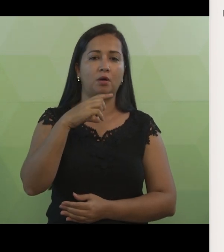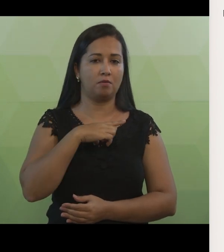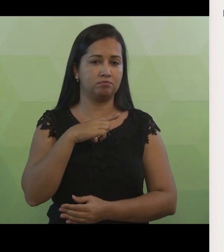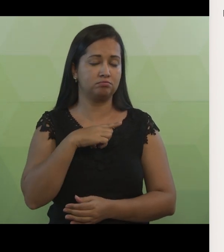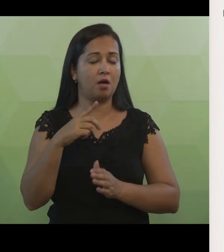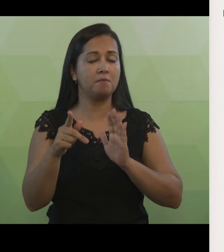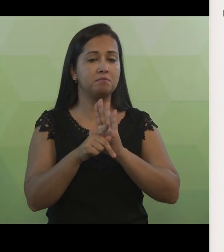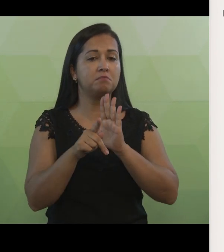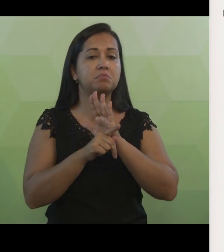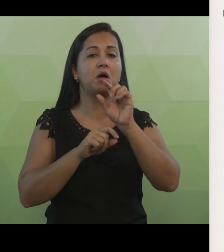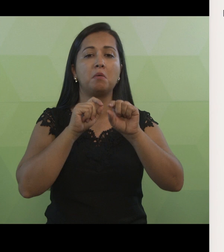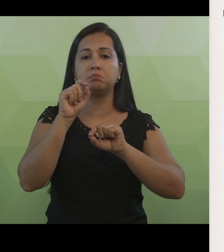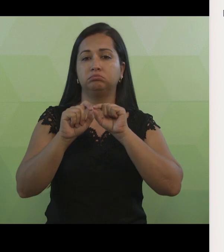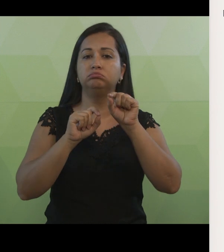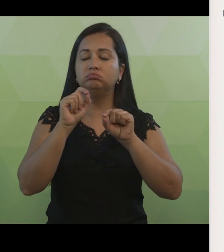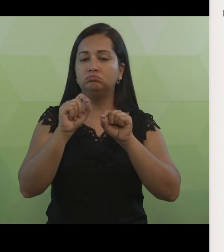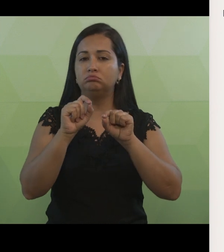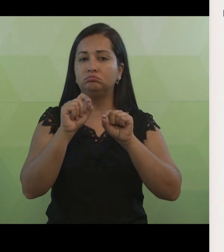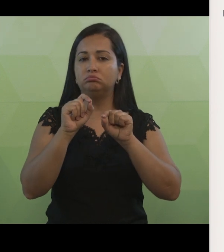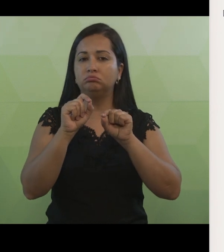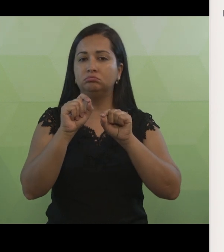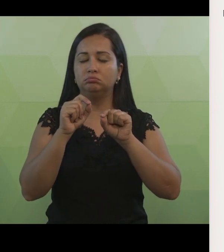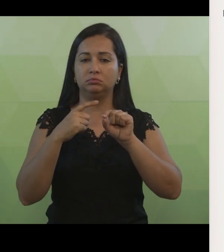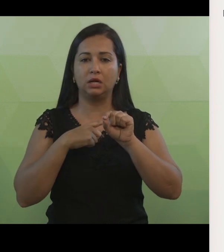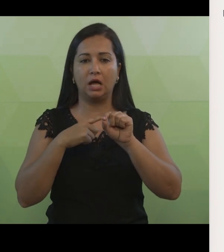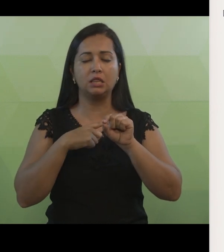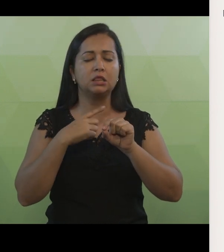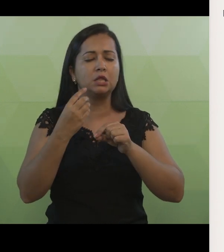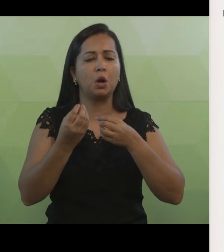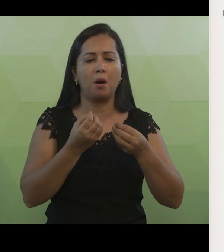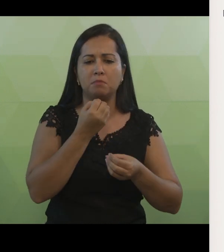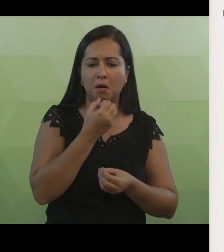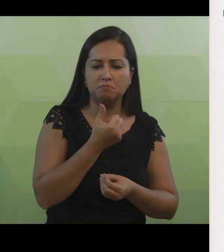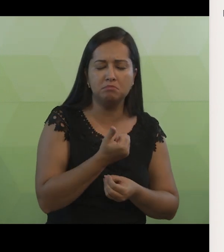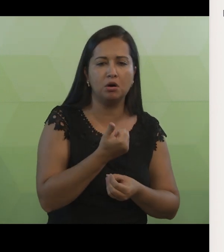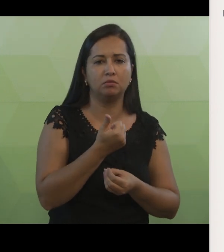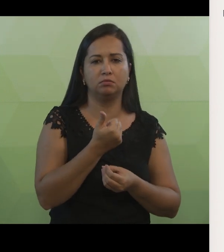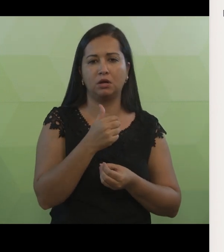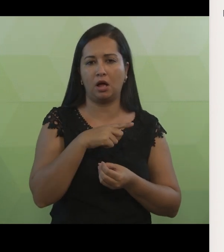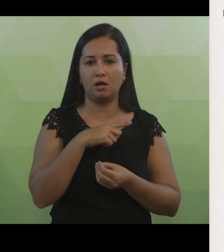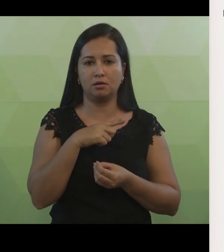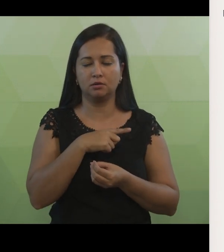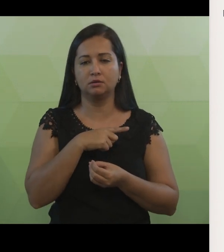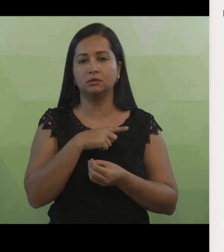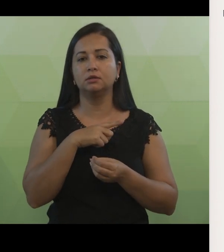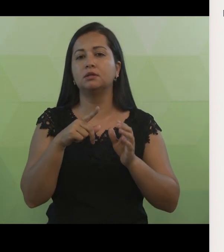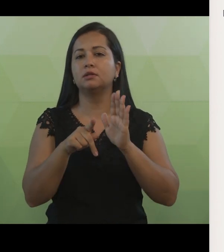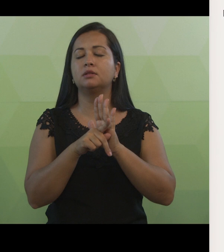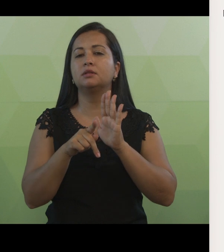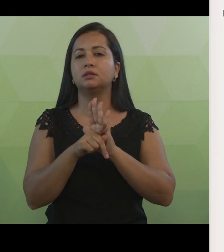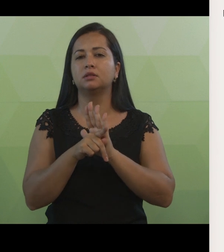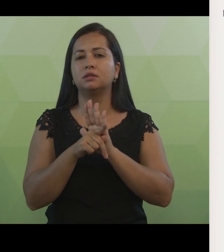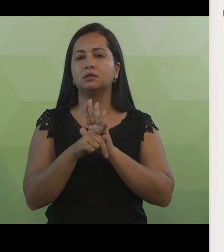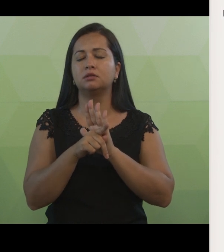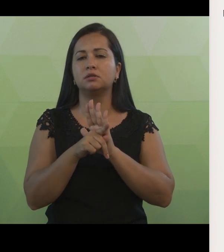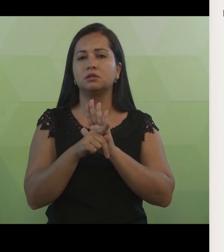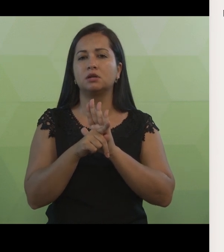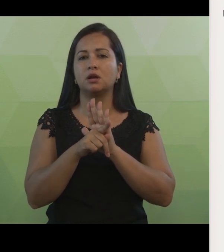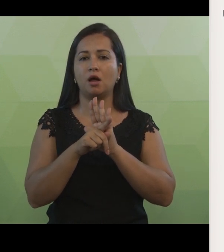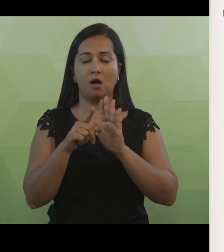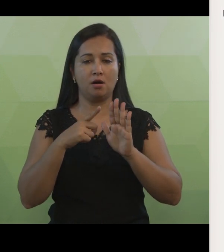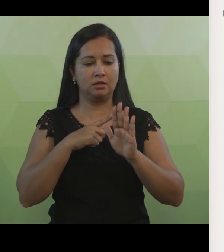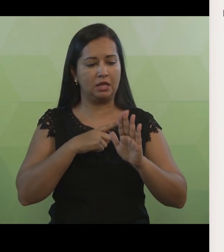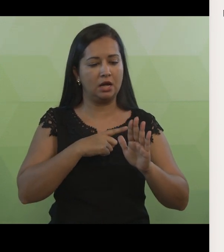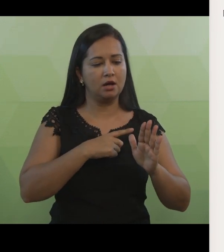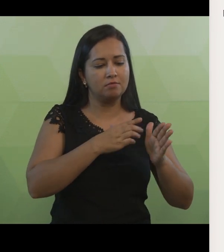e seus níveis de garantia. Depois vamos explicar características de um ambiente de desenvolvimento seguro, onde há separação dos